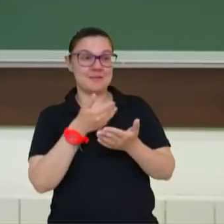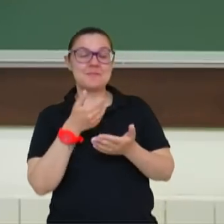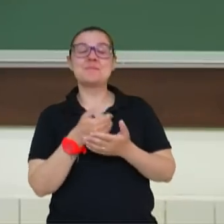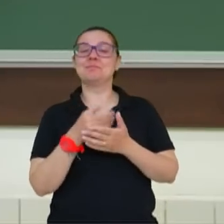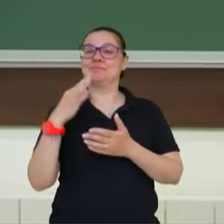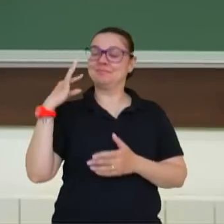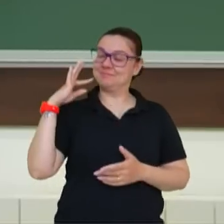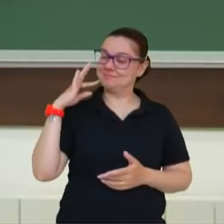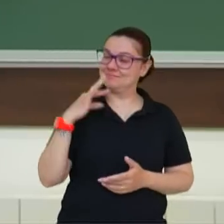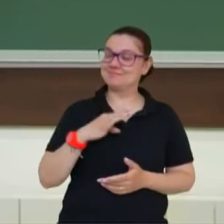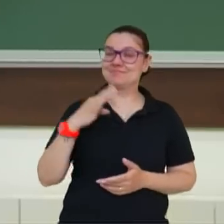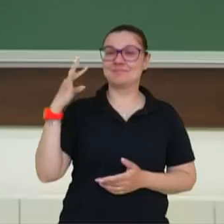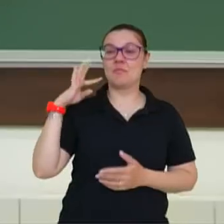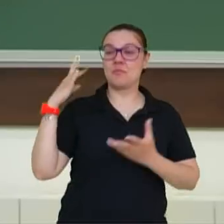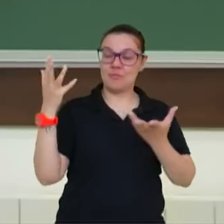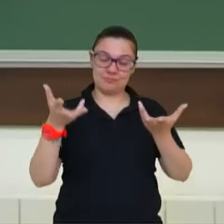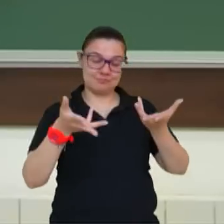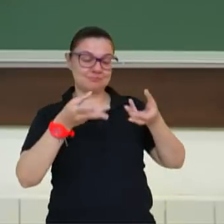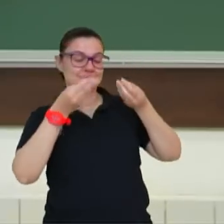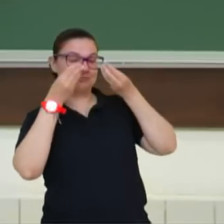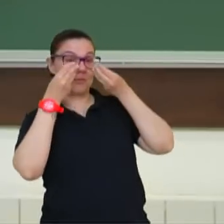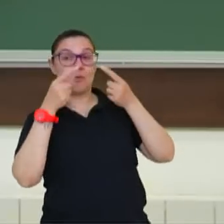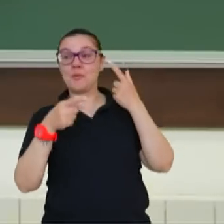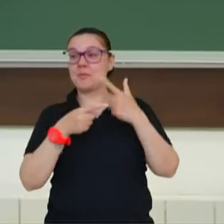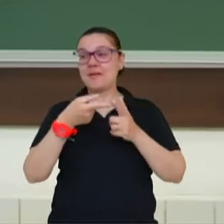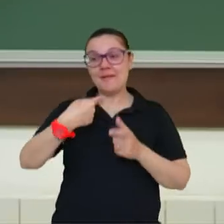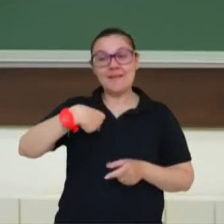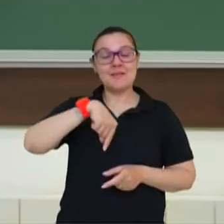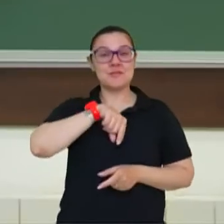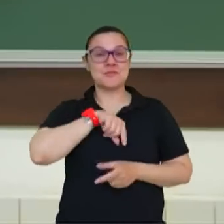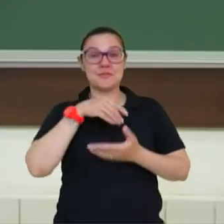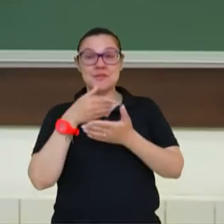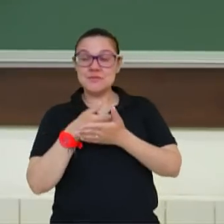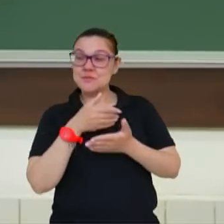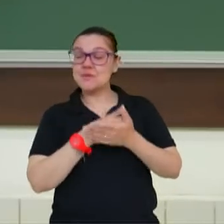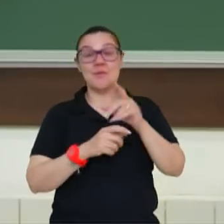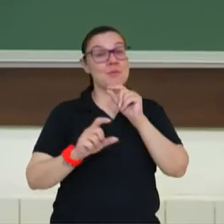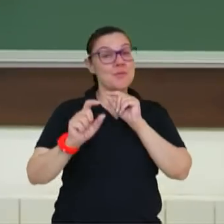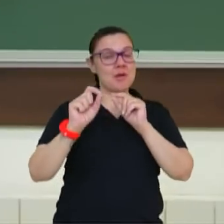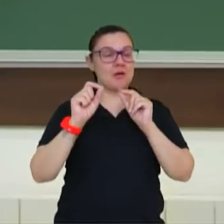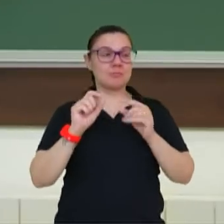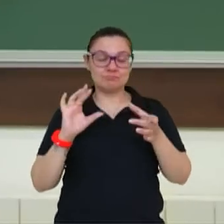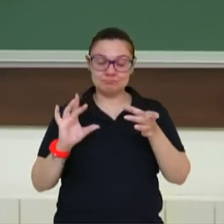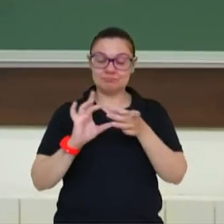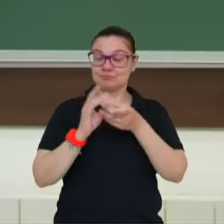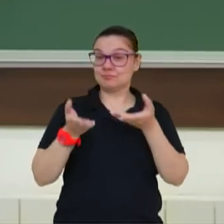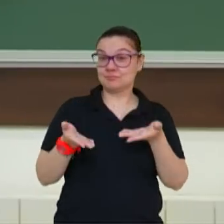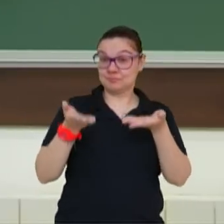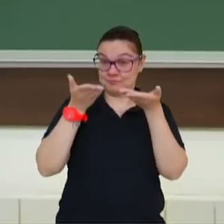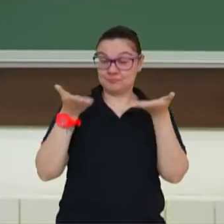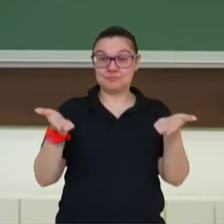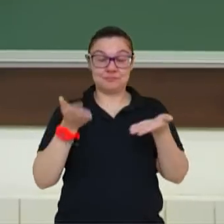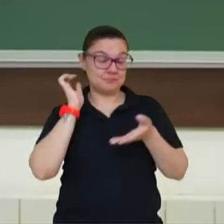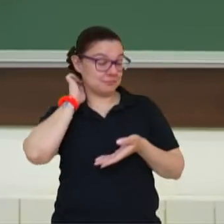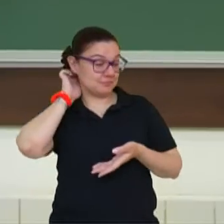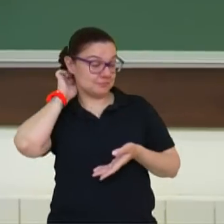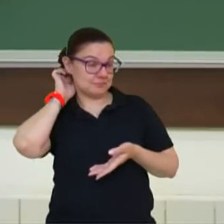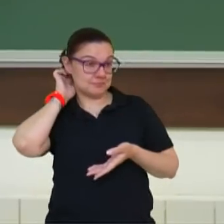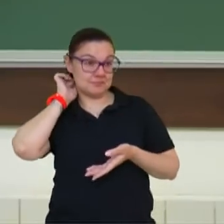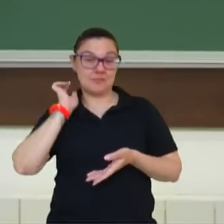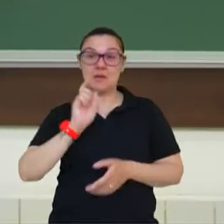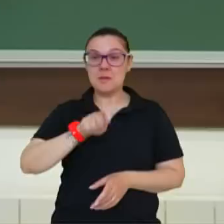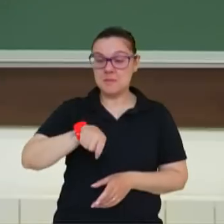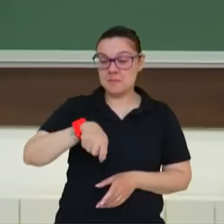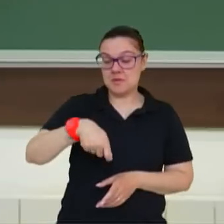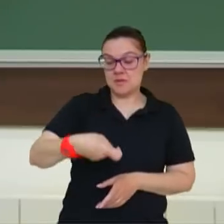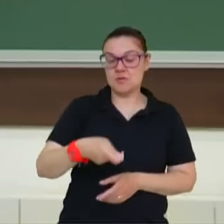seja muito atrativa, porque nós vamos falar de algo que está muito em alta por aí, principalmente